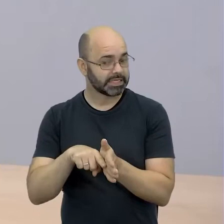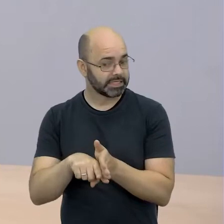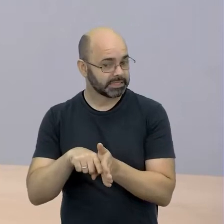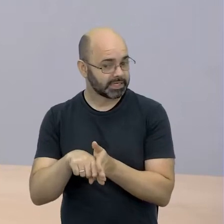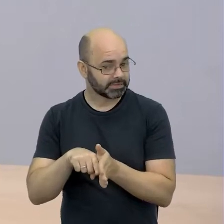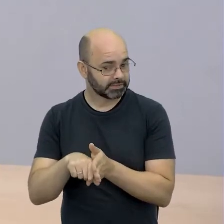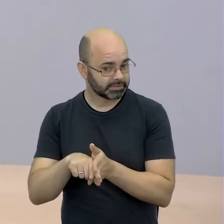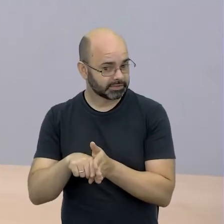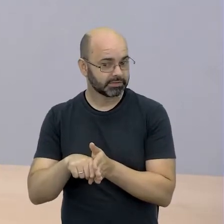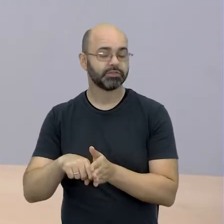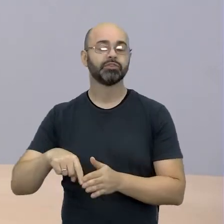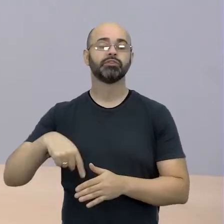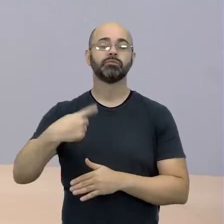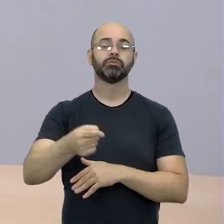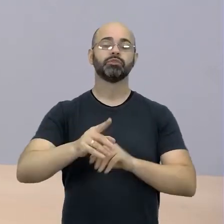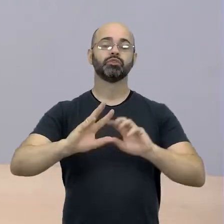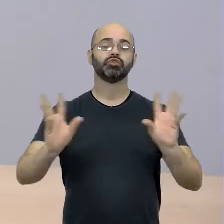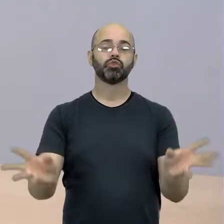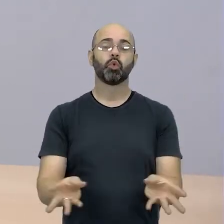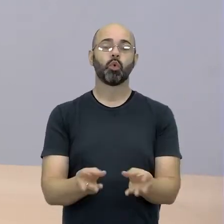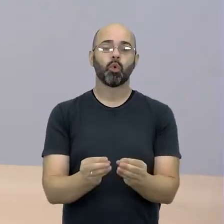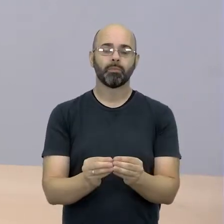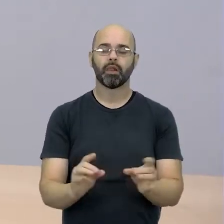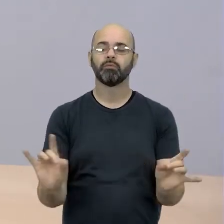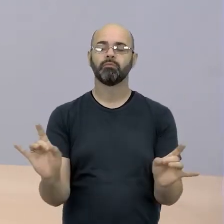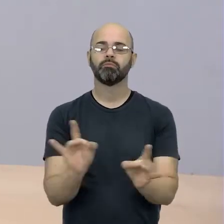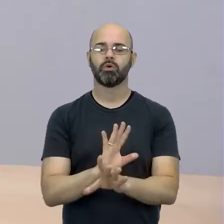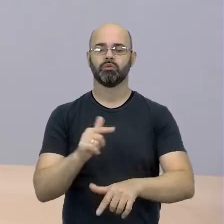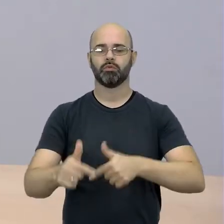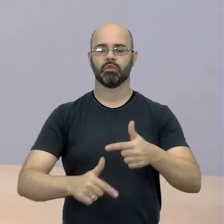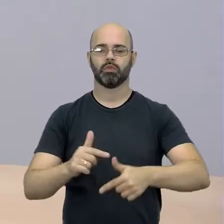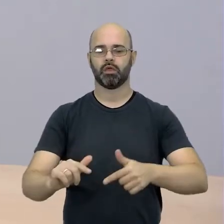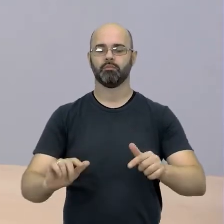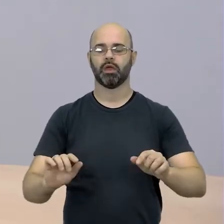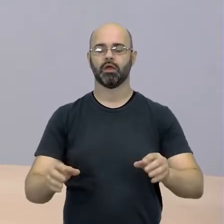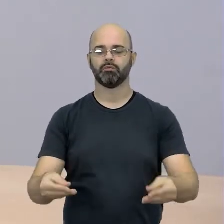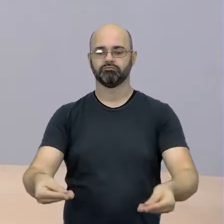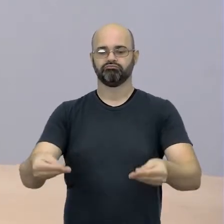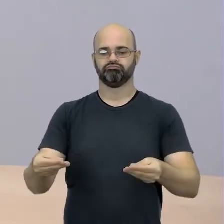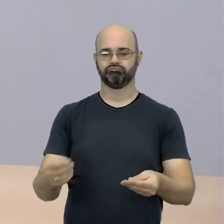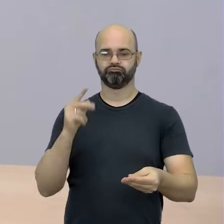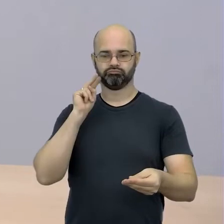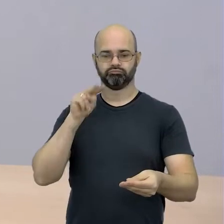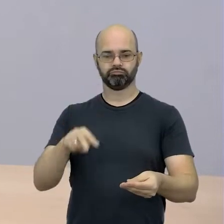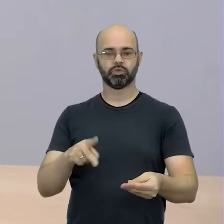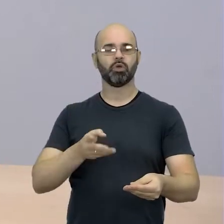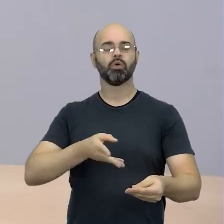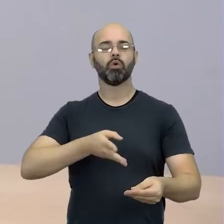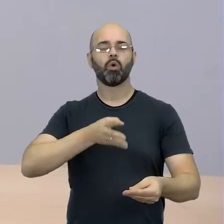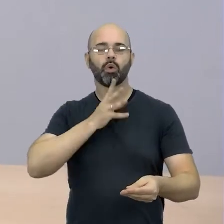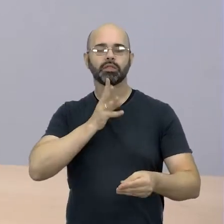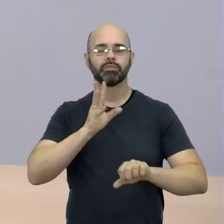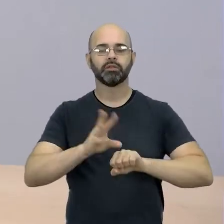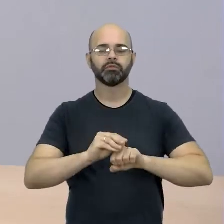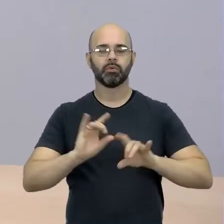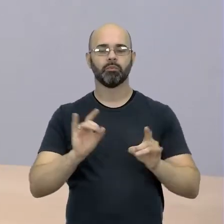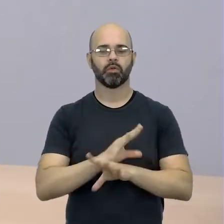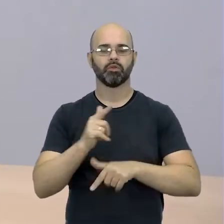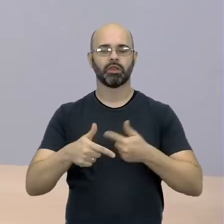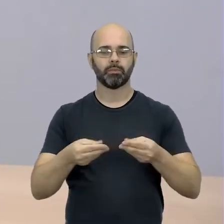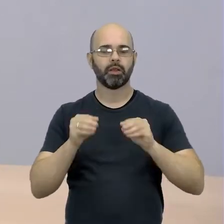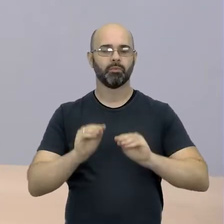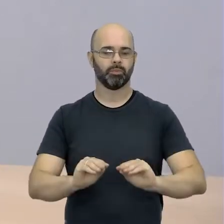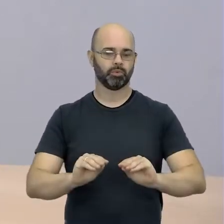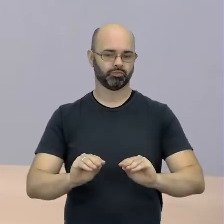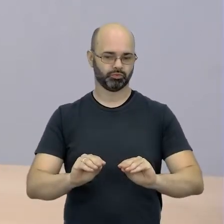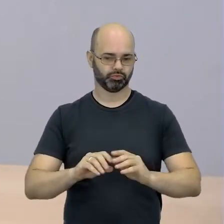conclui com algo táctil, se conclui com a produção do conhecimento, conhecimento esse